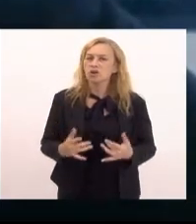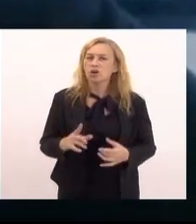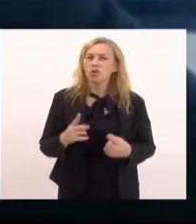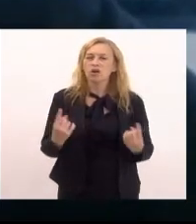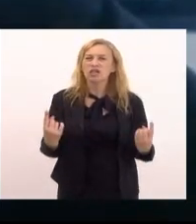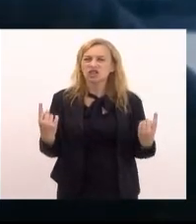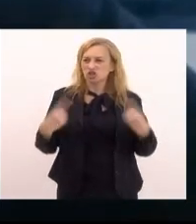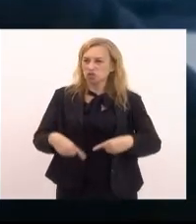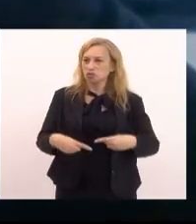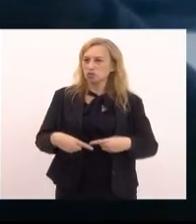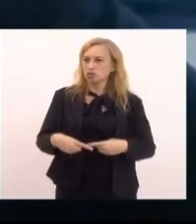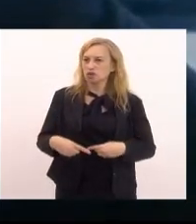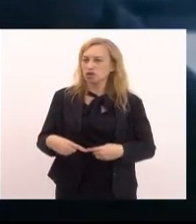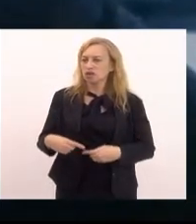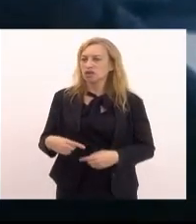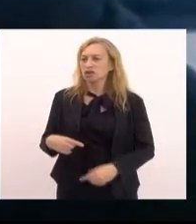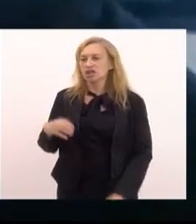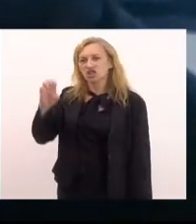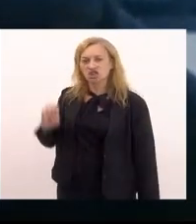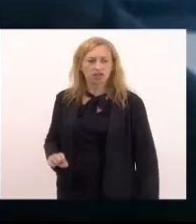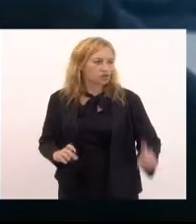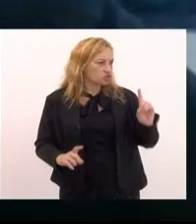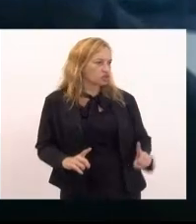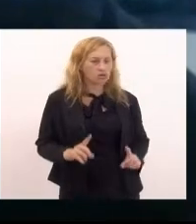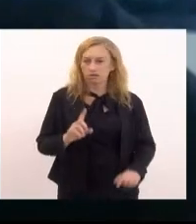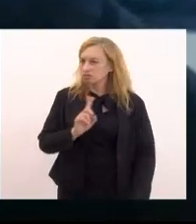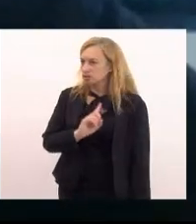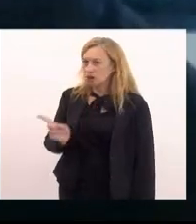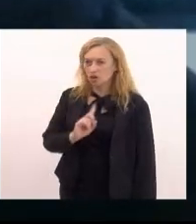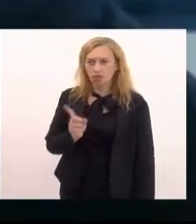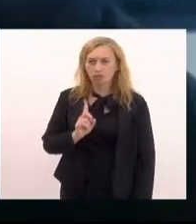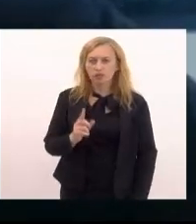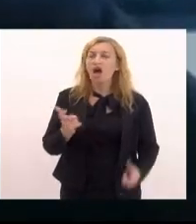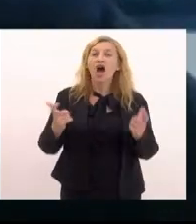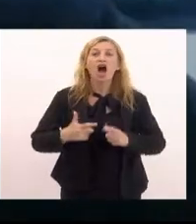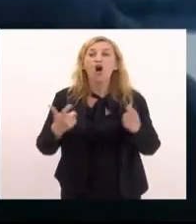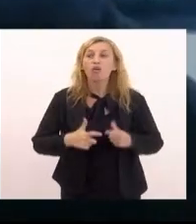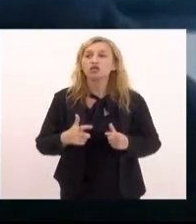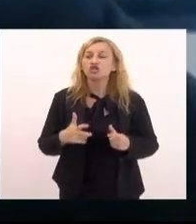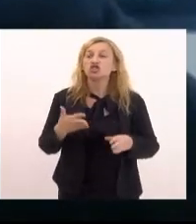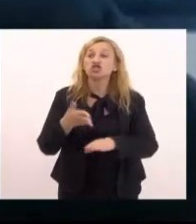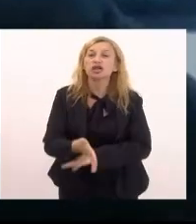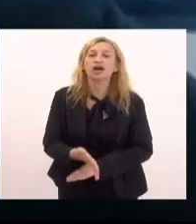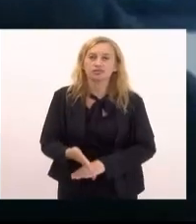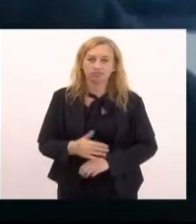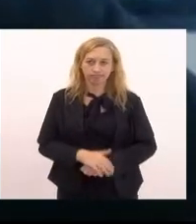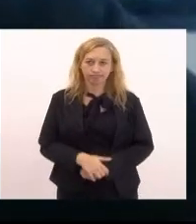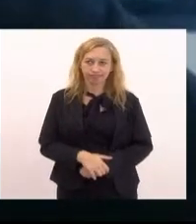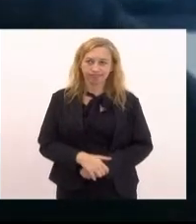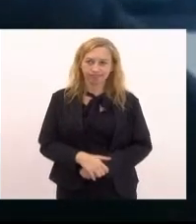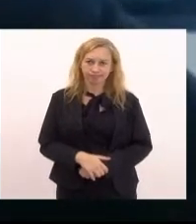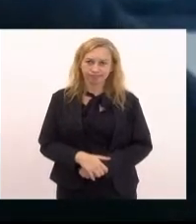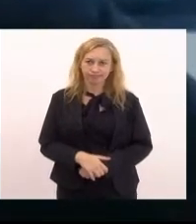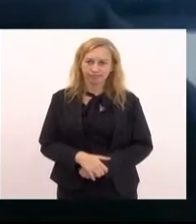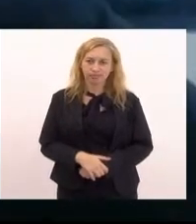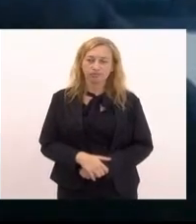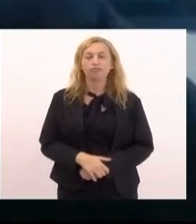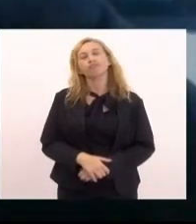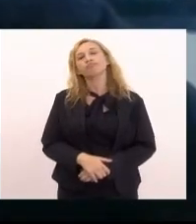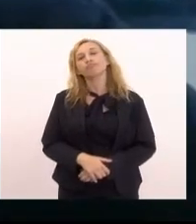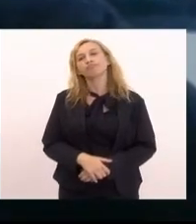insisto. Civilização versus barbárie. Aonde nós vamos chegar com isso? Eu